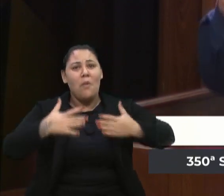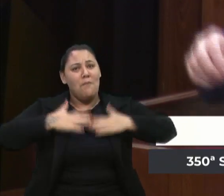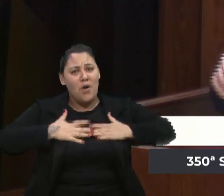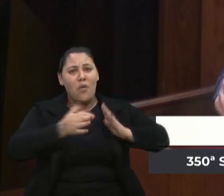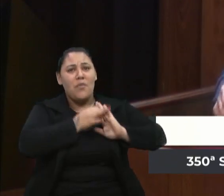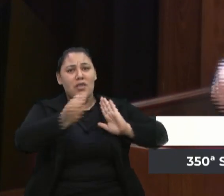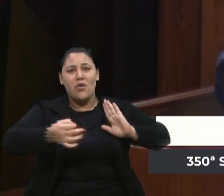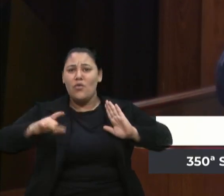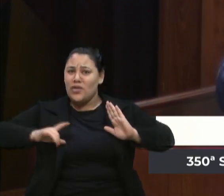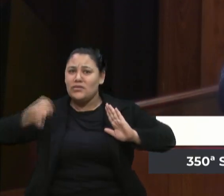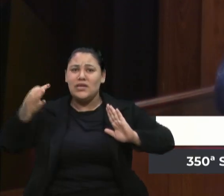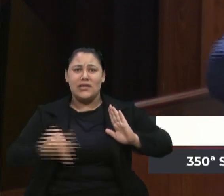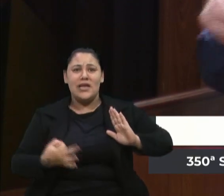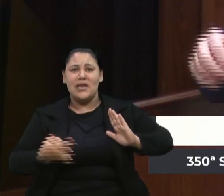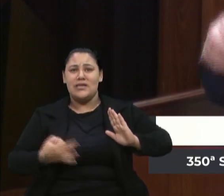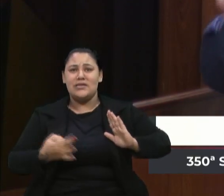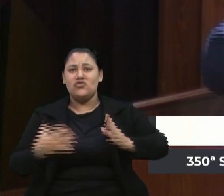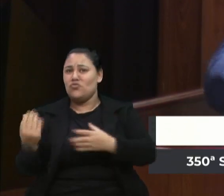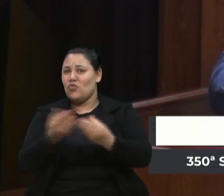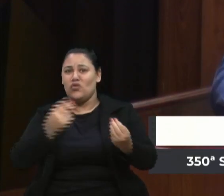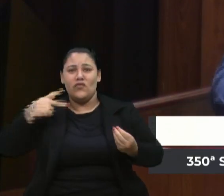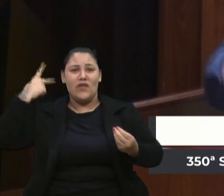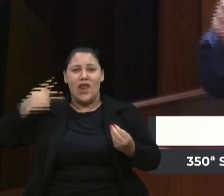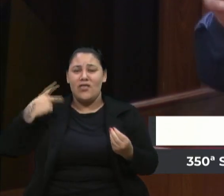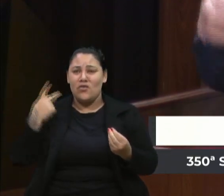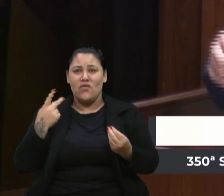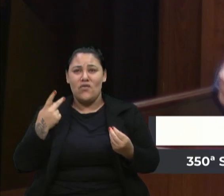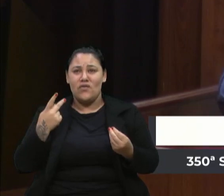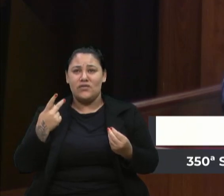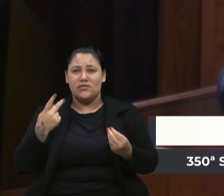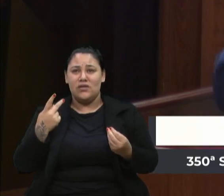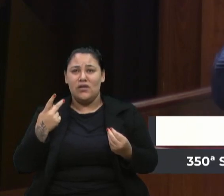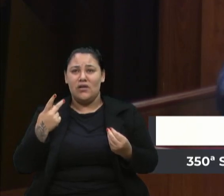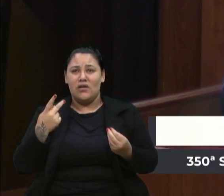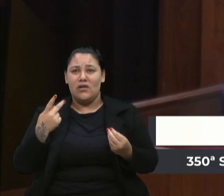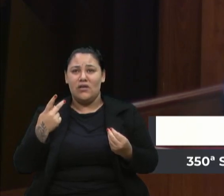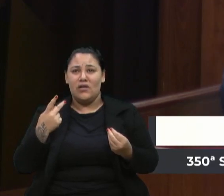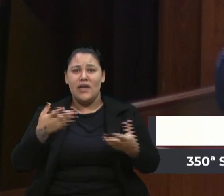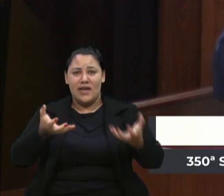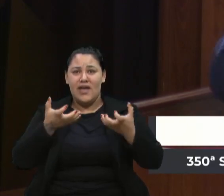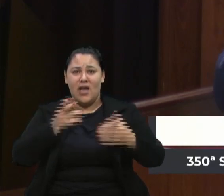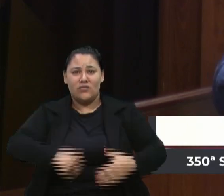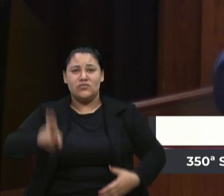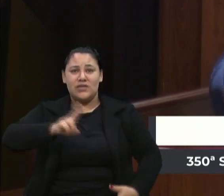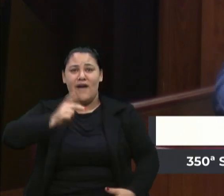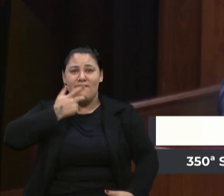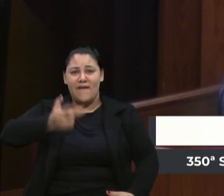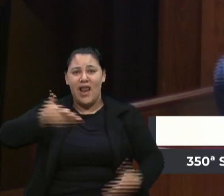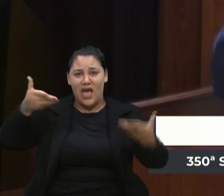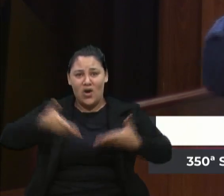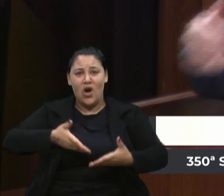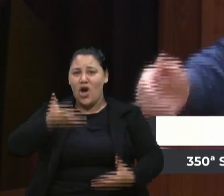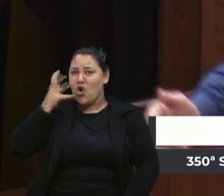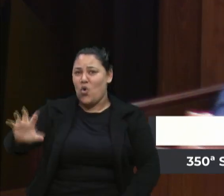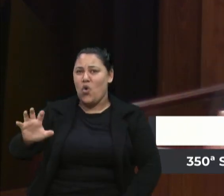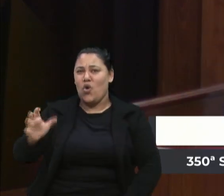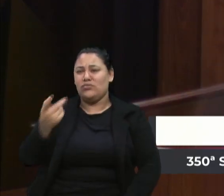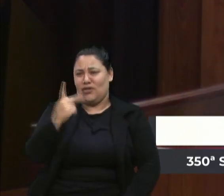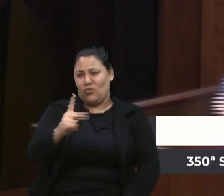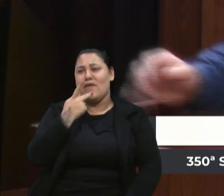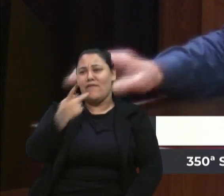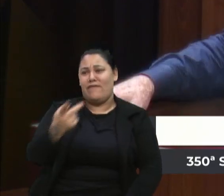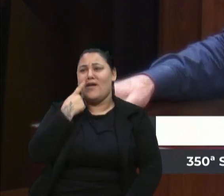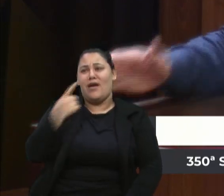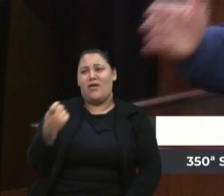tenho certeza, a posição de muitos vereadores que gostariam de usar a fala agora para se manifestar contra essa sua